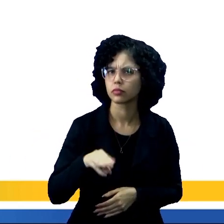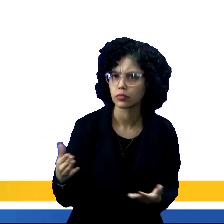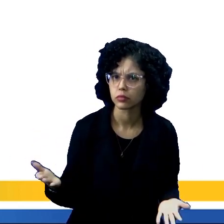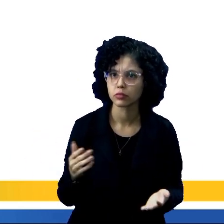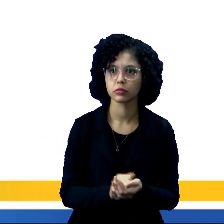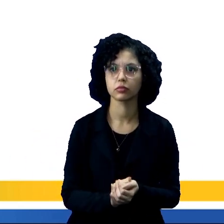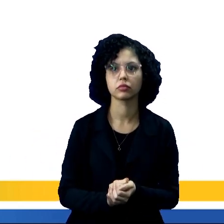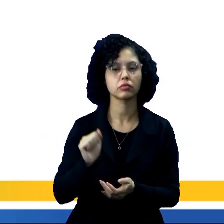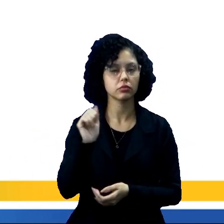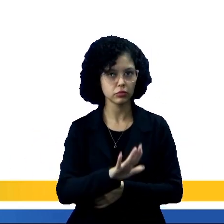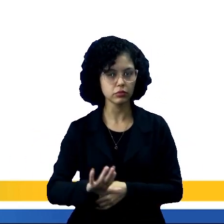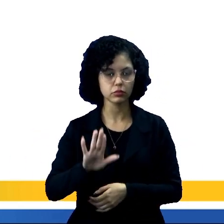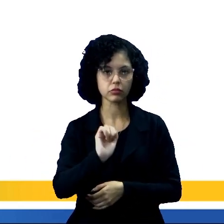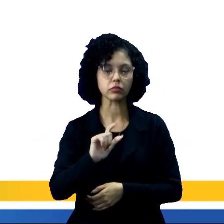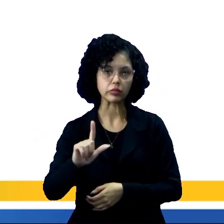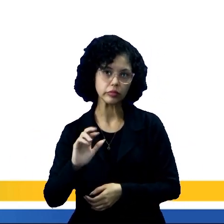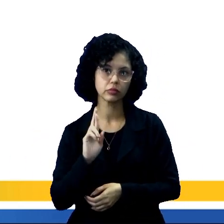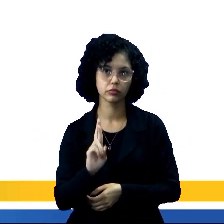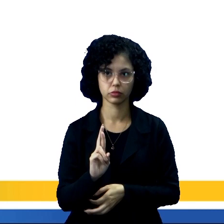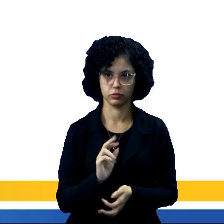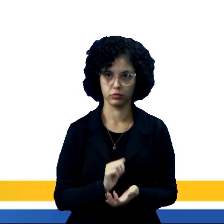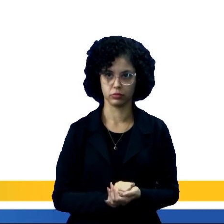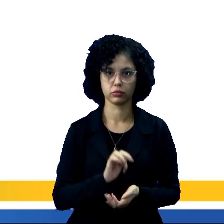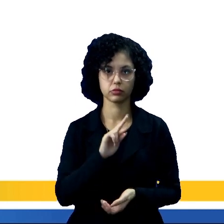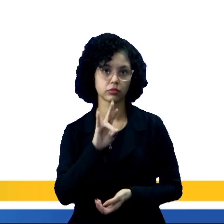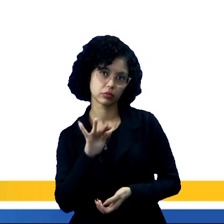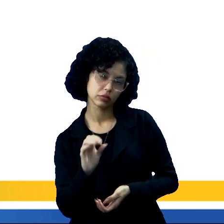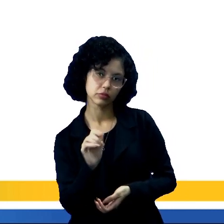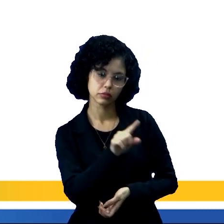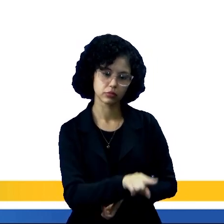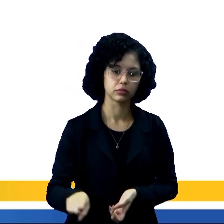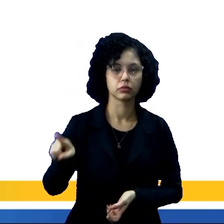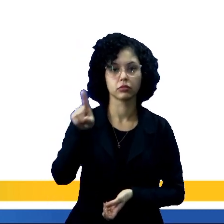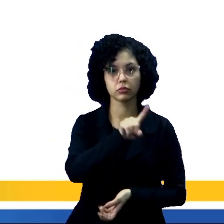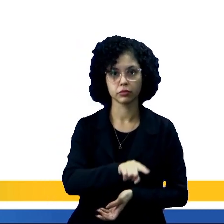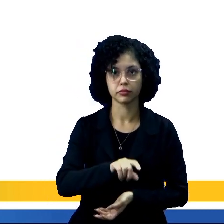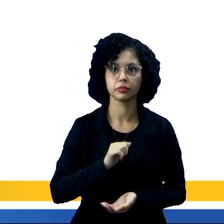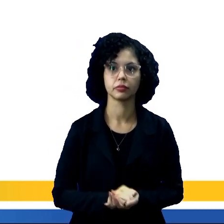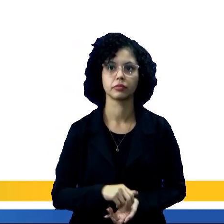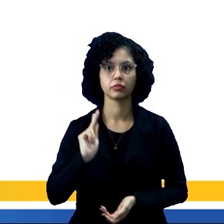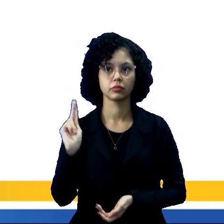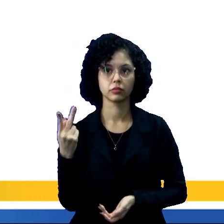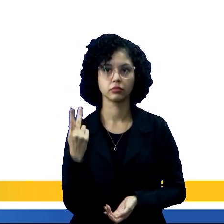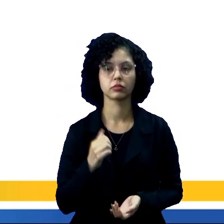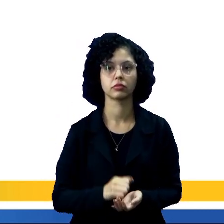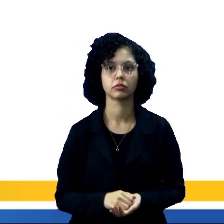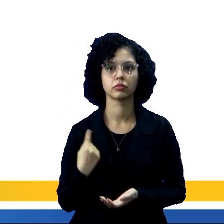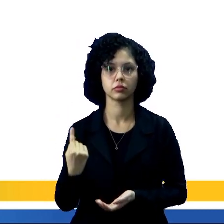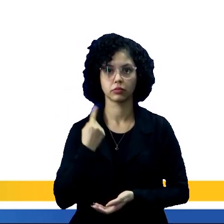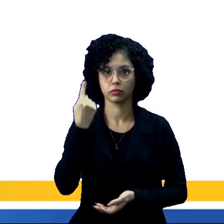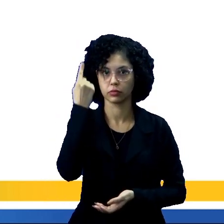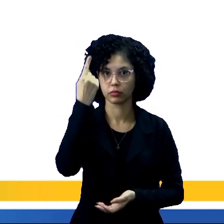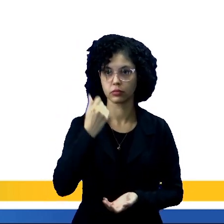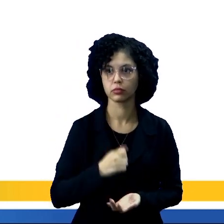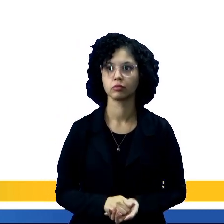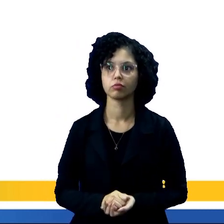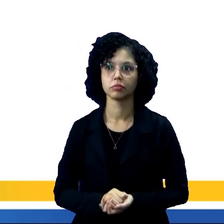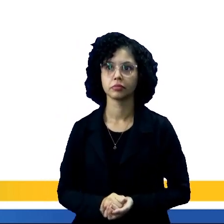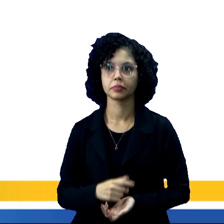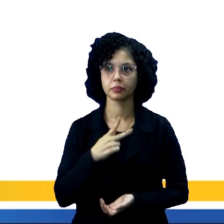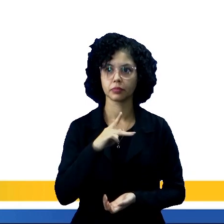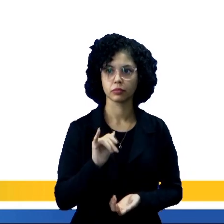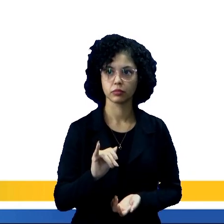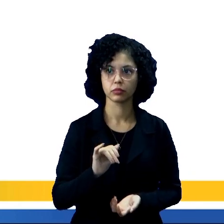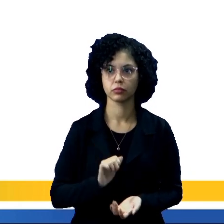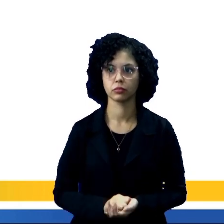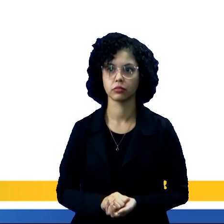A área lateral. O R, o raio dos círculos, tá? O H, a altura. E o